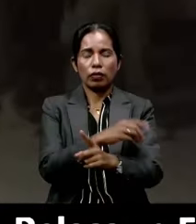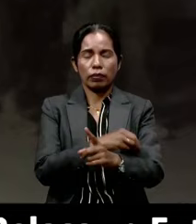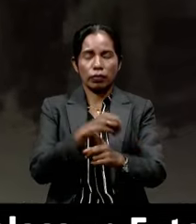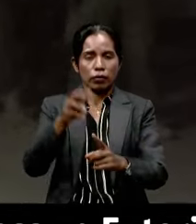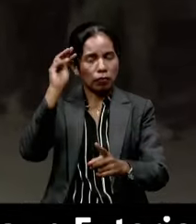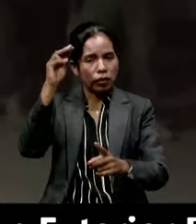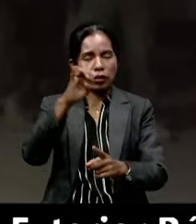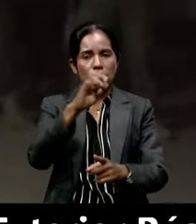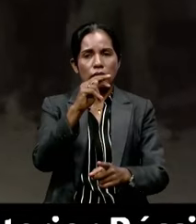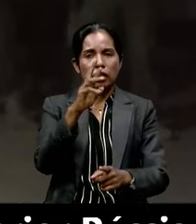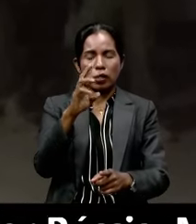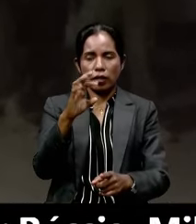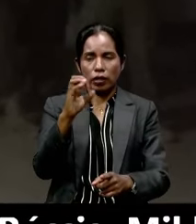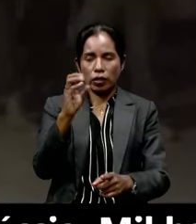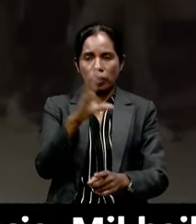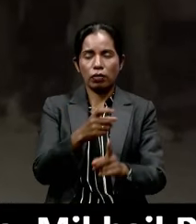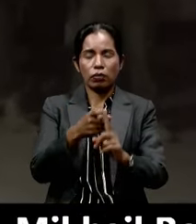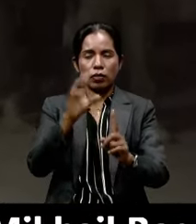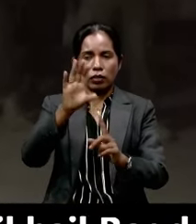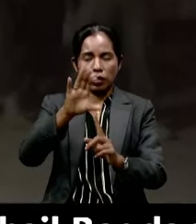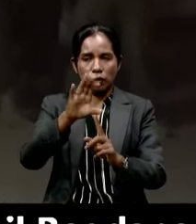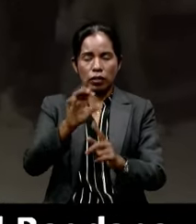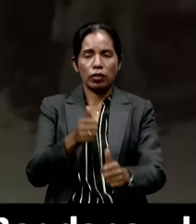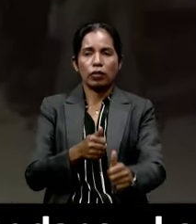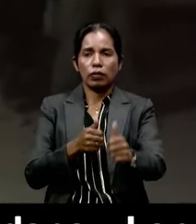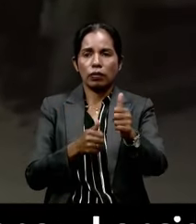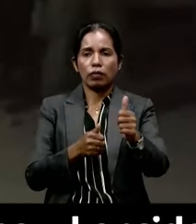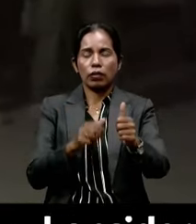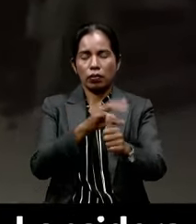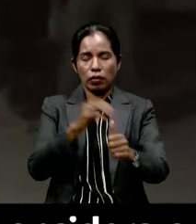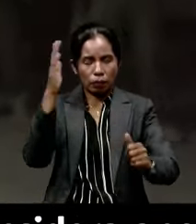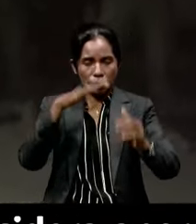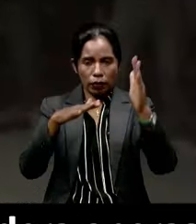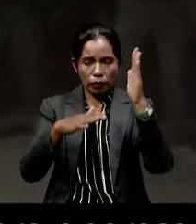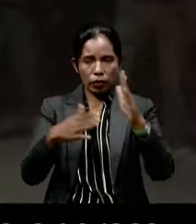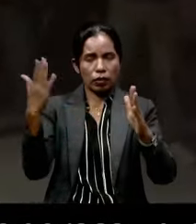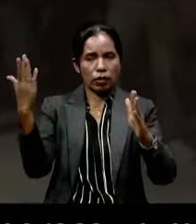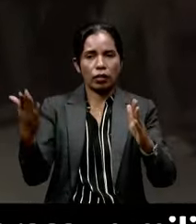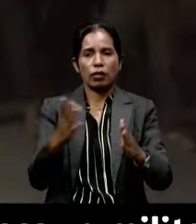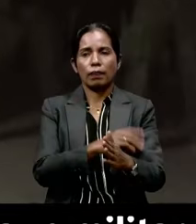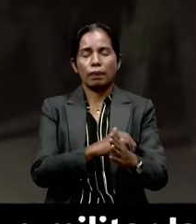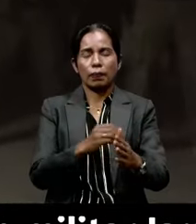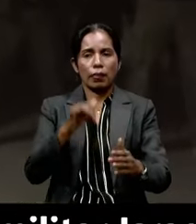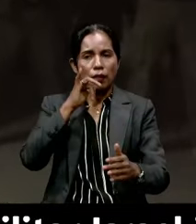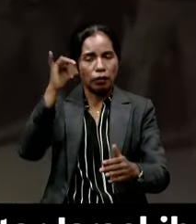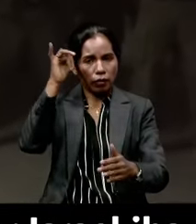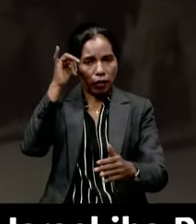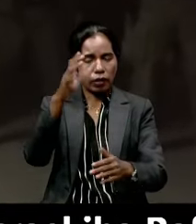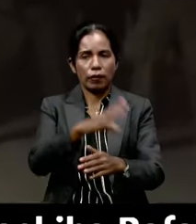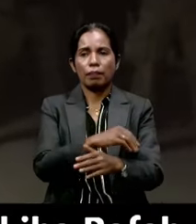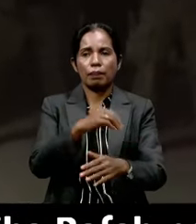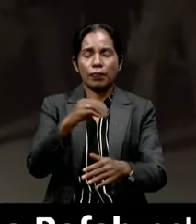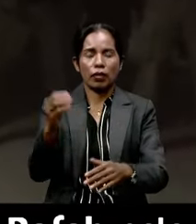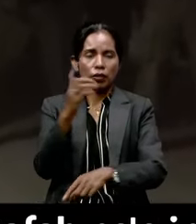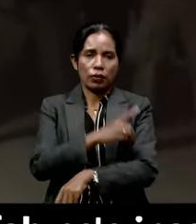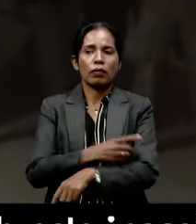e o Inderção, e o Comando Geral, baseia ba acontecimento, ba incidente de Nueva Curtala, no nosso Loro